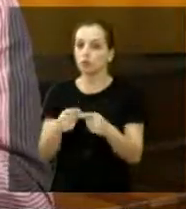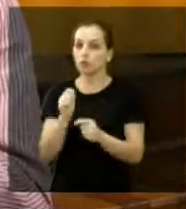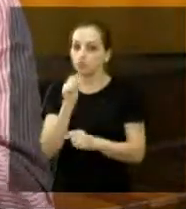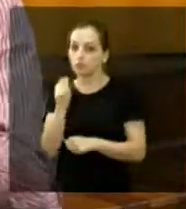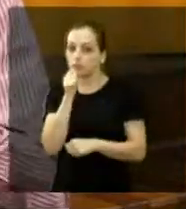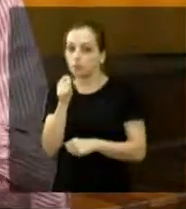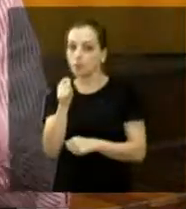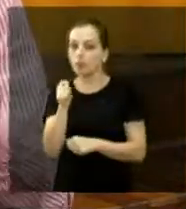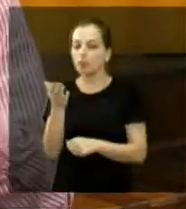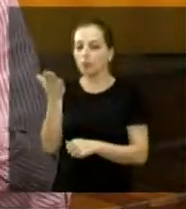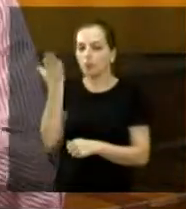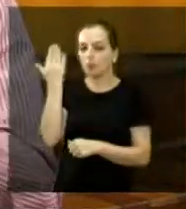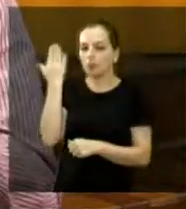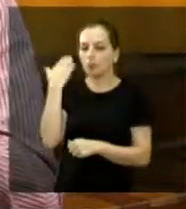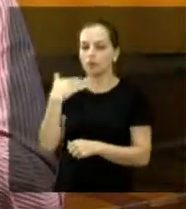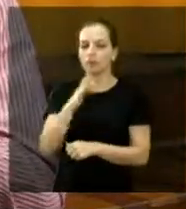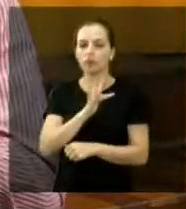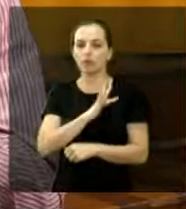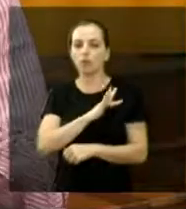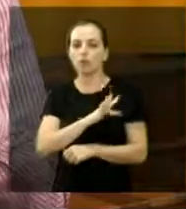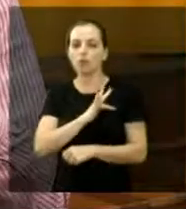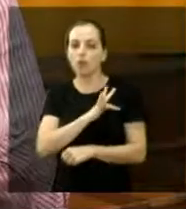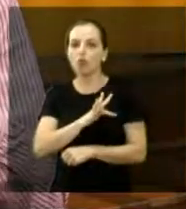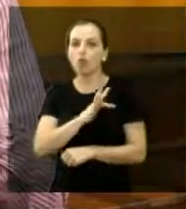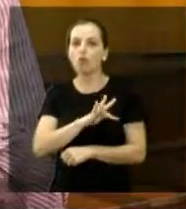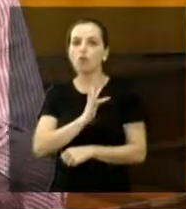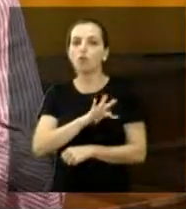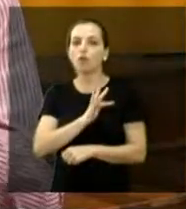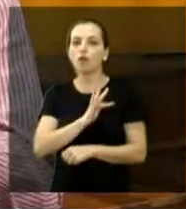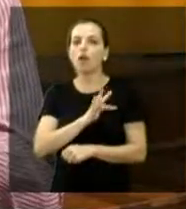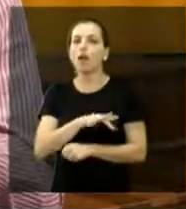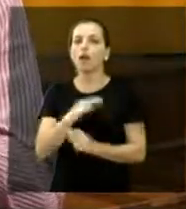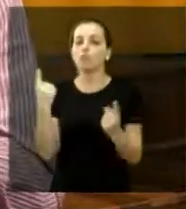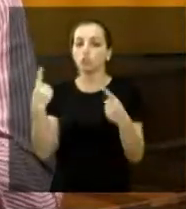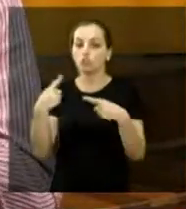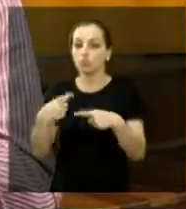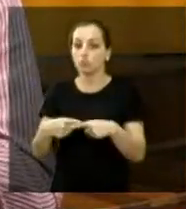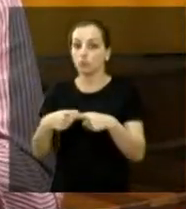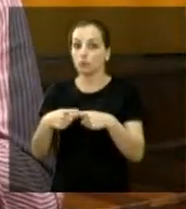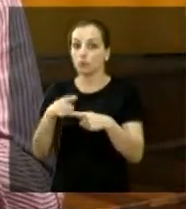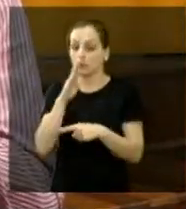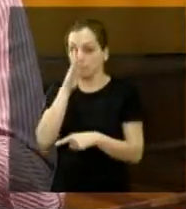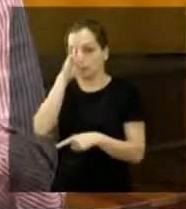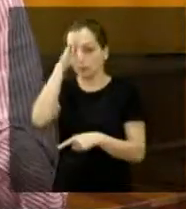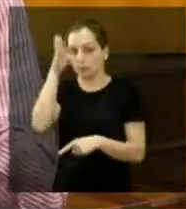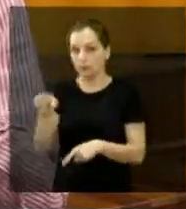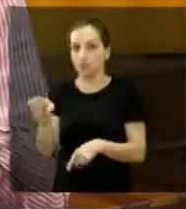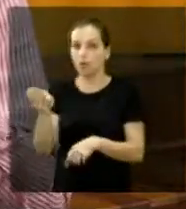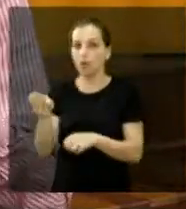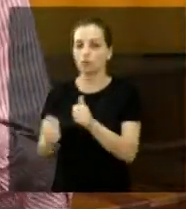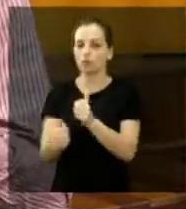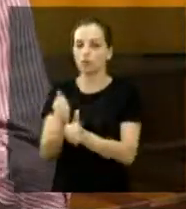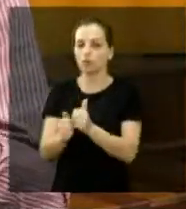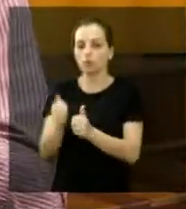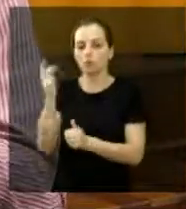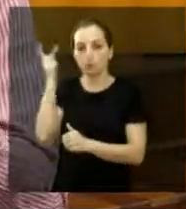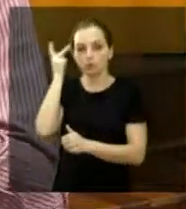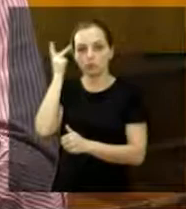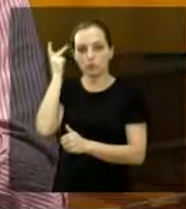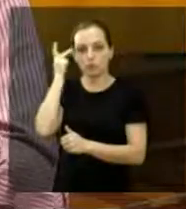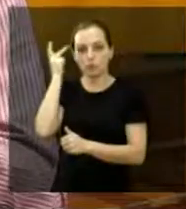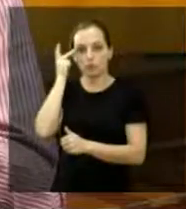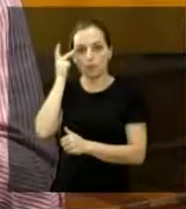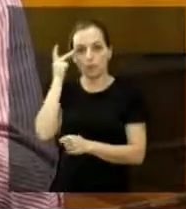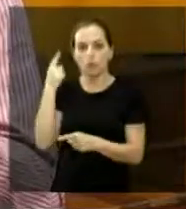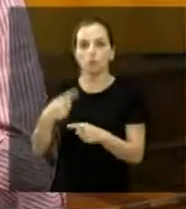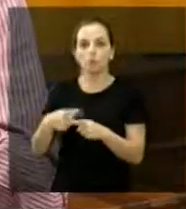naquela época, a Ferroviária disputava a divisão principal do futebol de São Paulo, era que a Cultura sempre tinha. Por que a